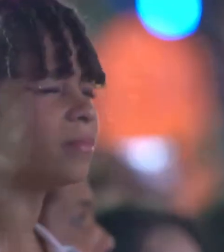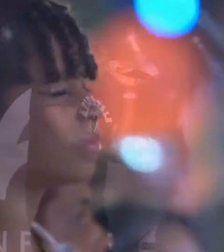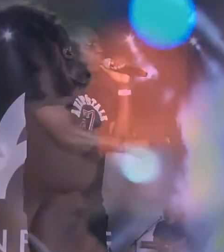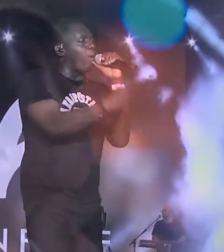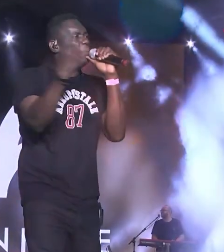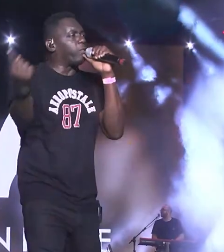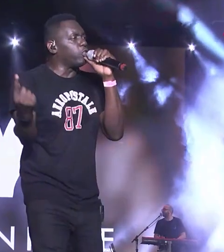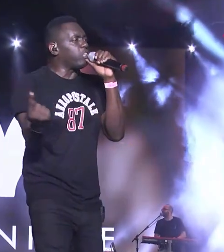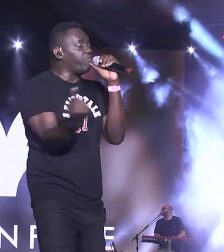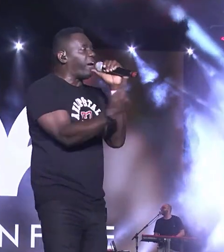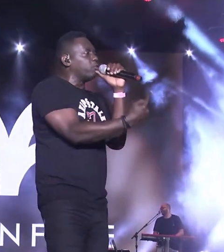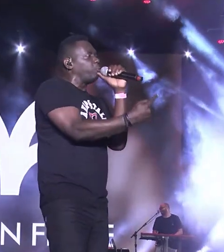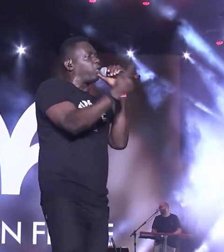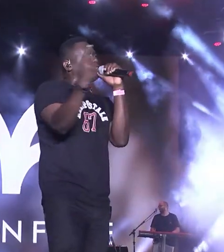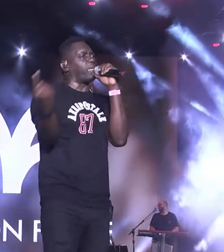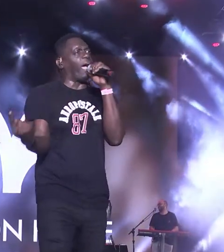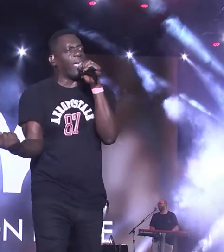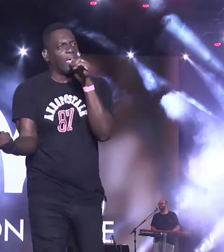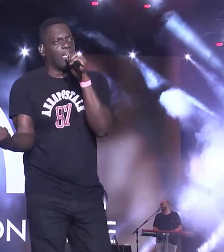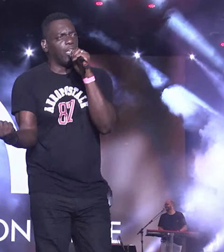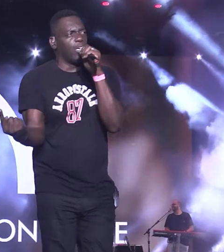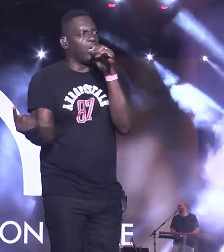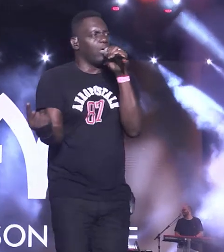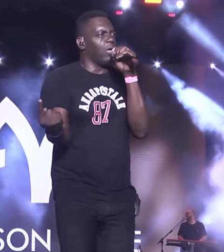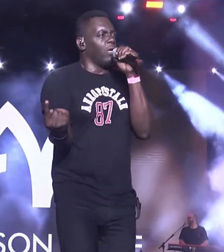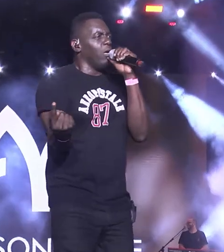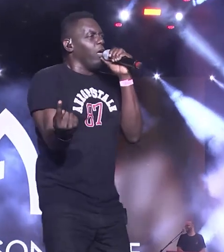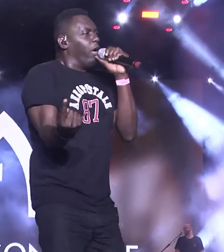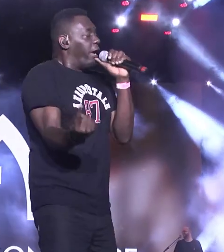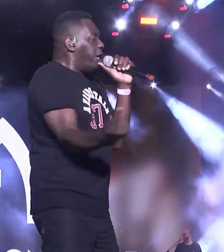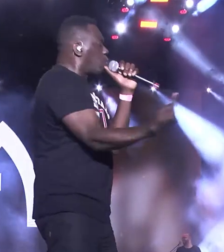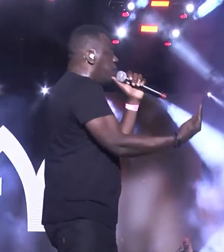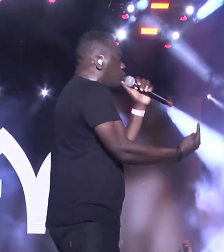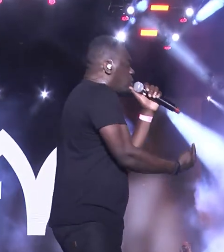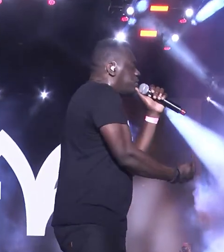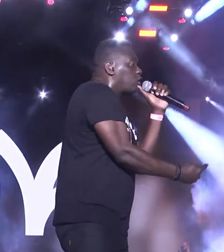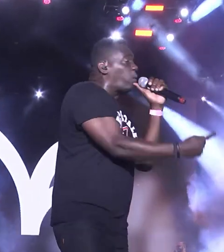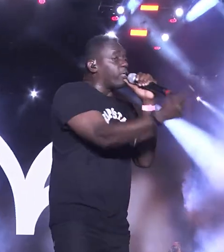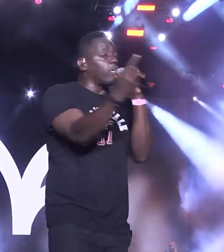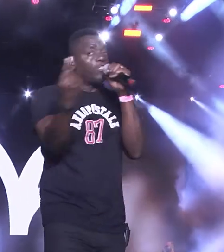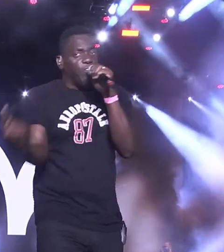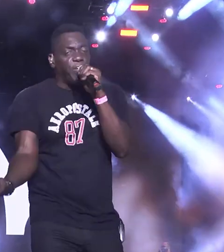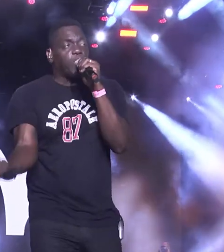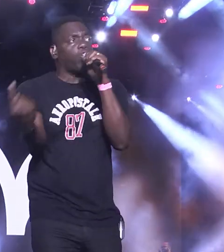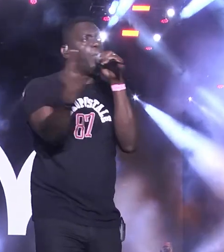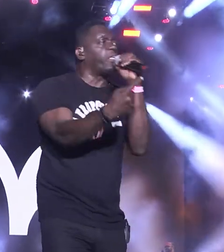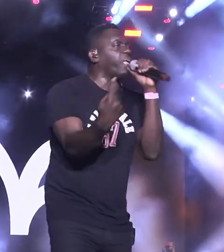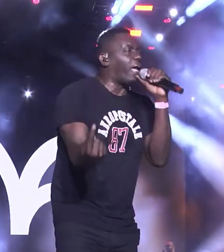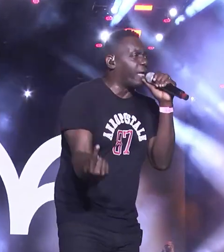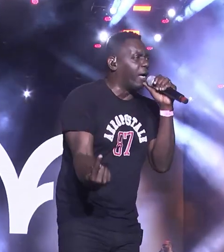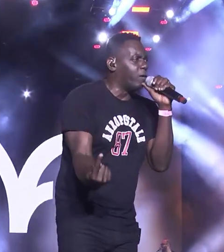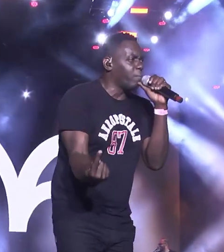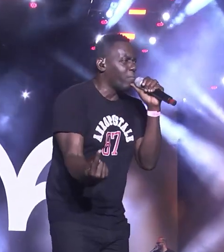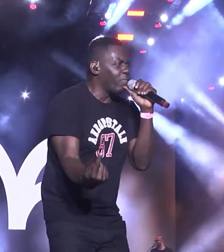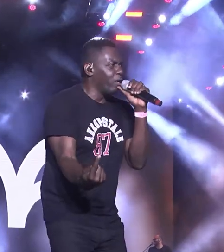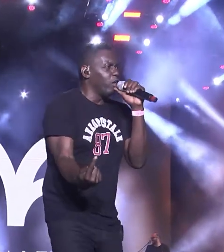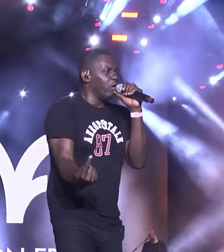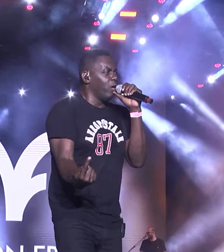Salmos tem muito que vai nos mostrar enquanto em situação